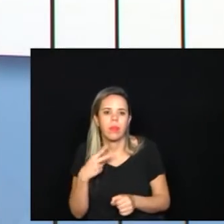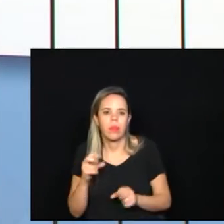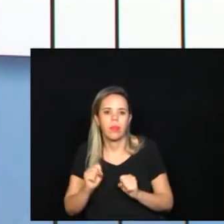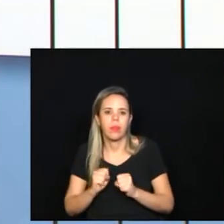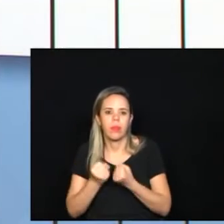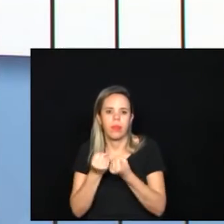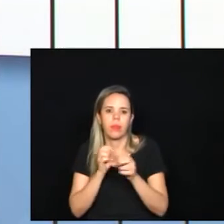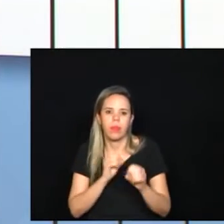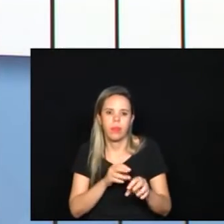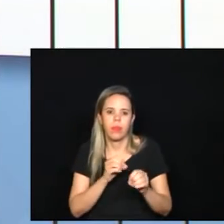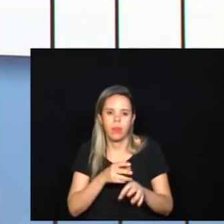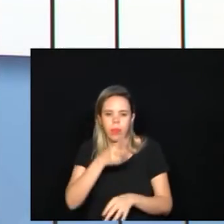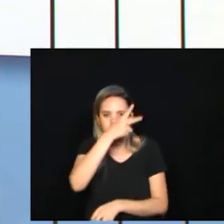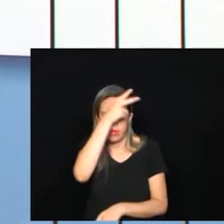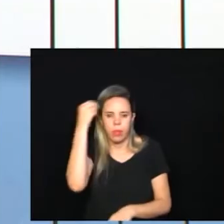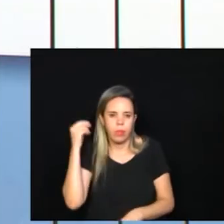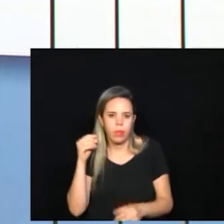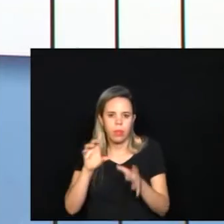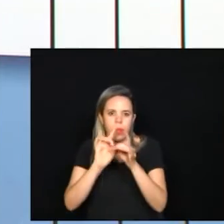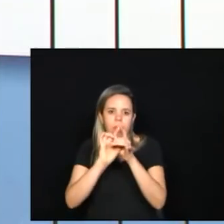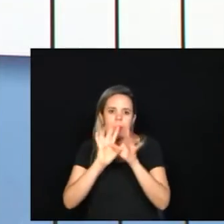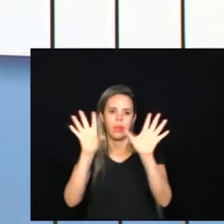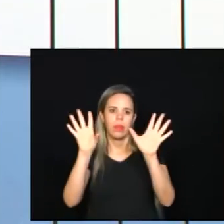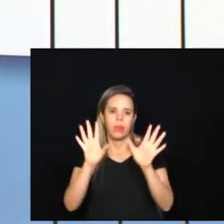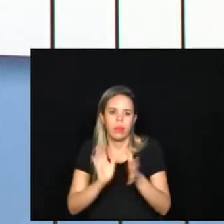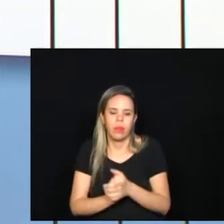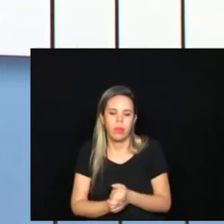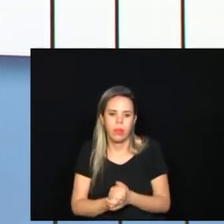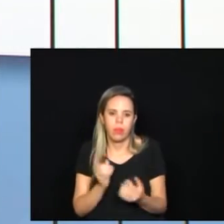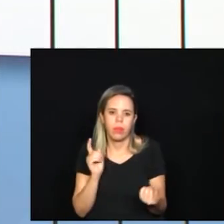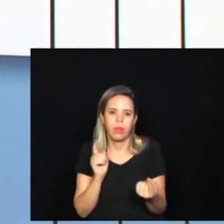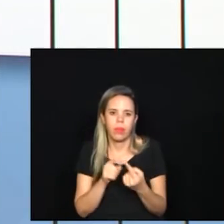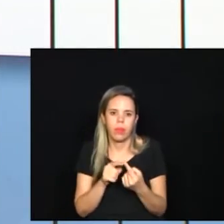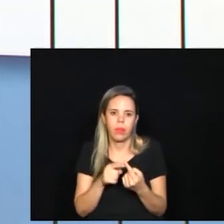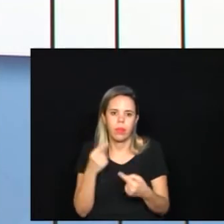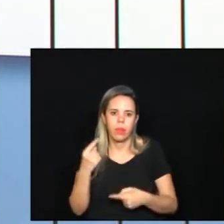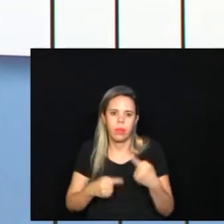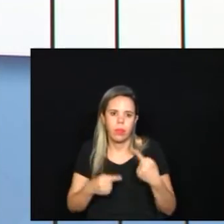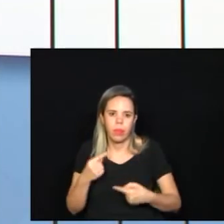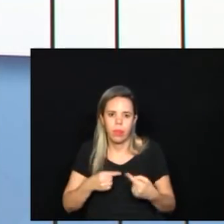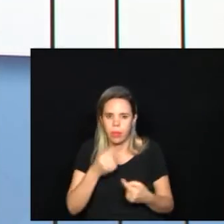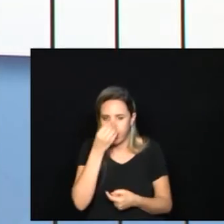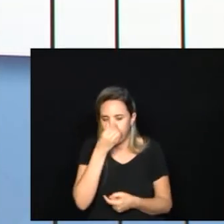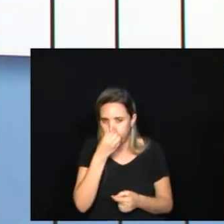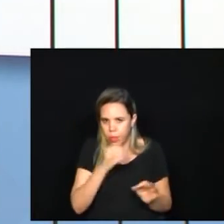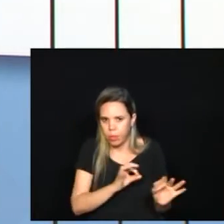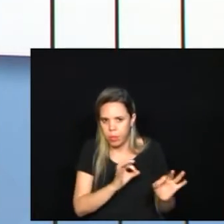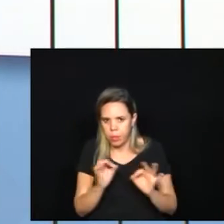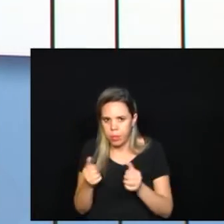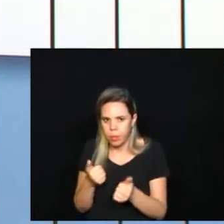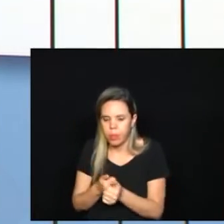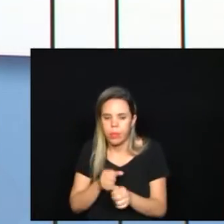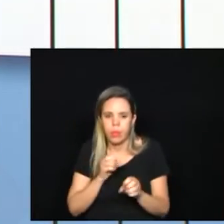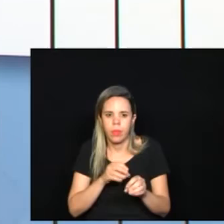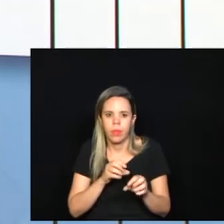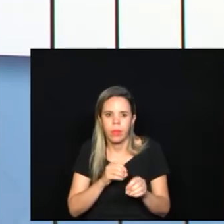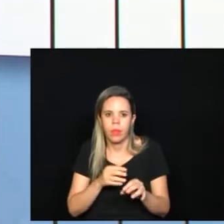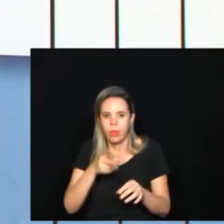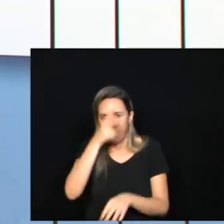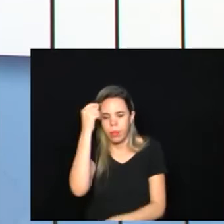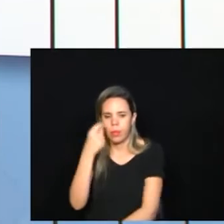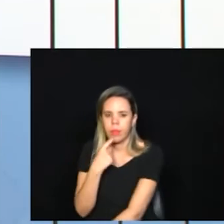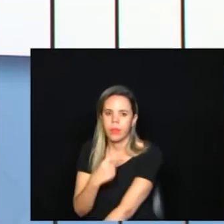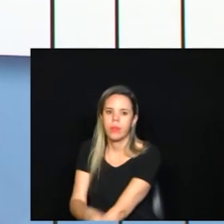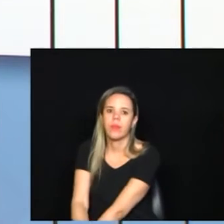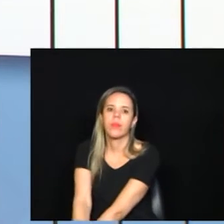defesa da educação pública e democrática, com o objetivo de discutir e acompanhar a educação pública aqui